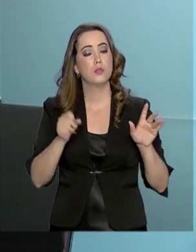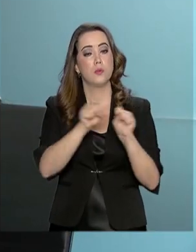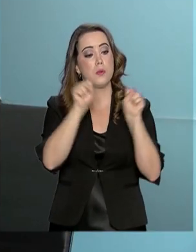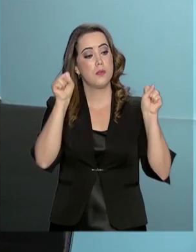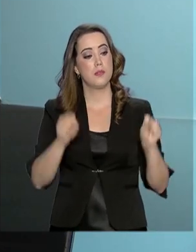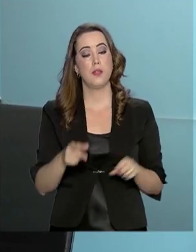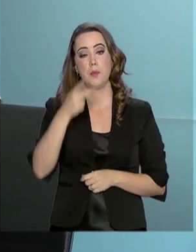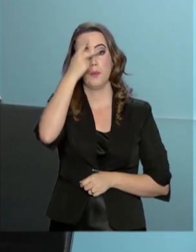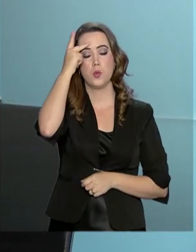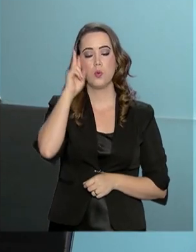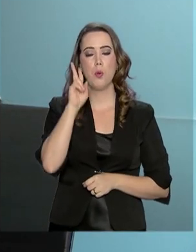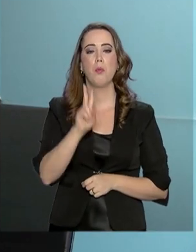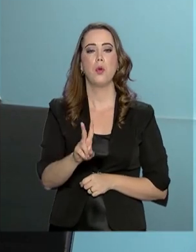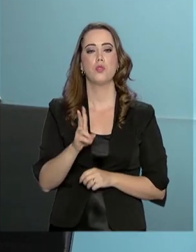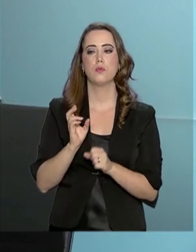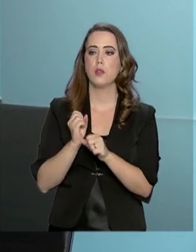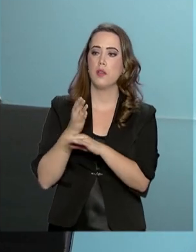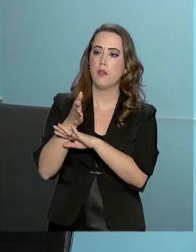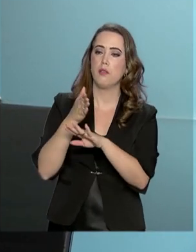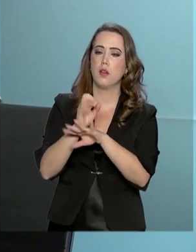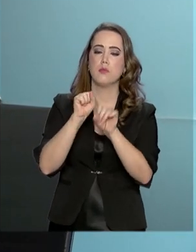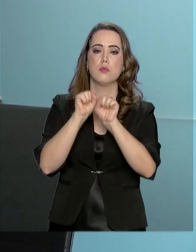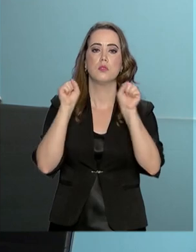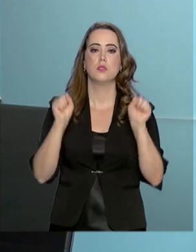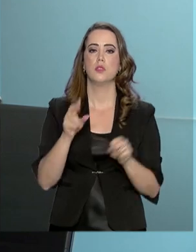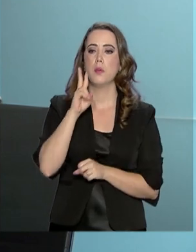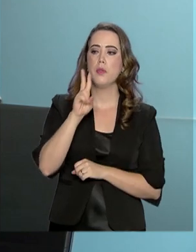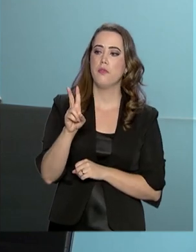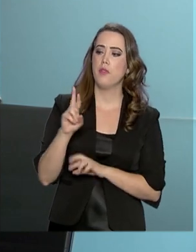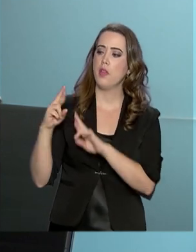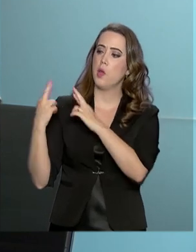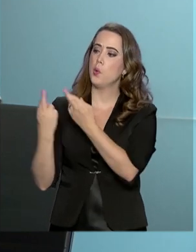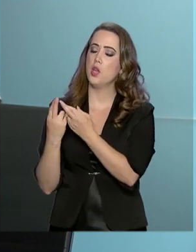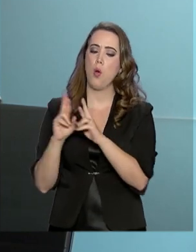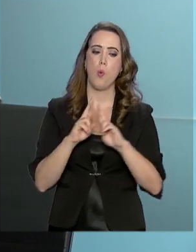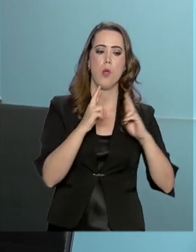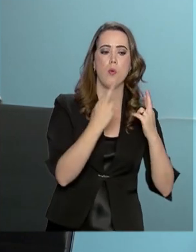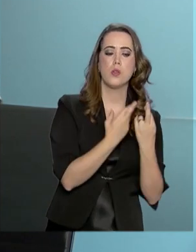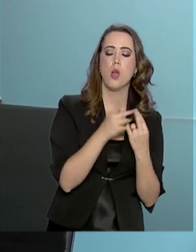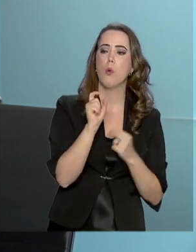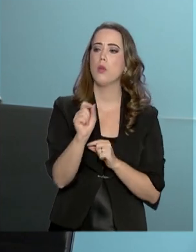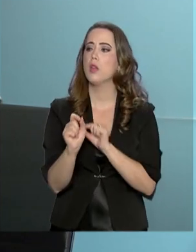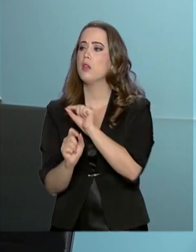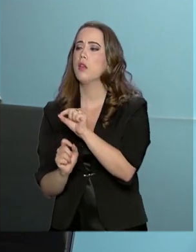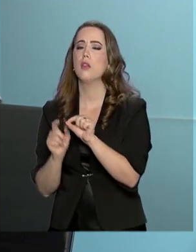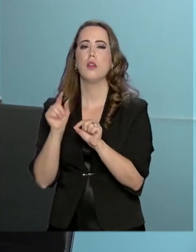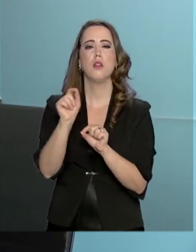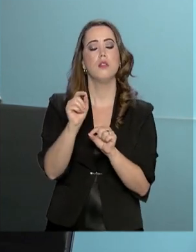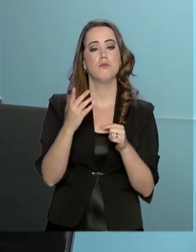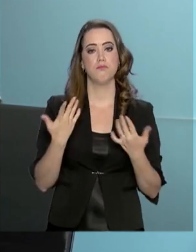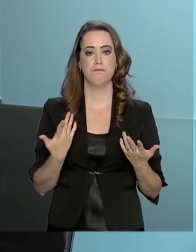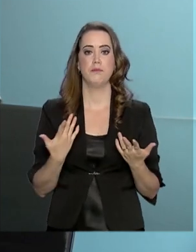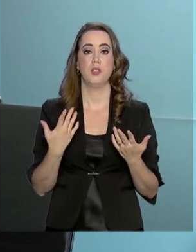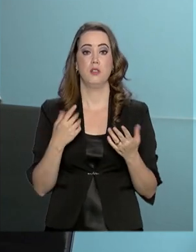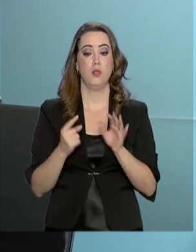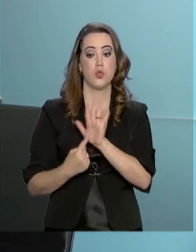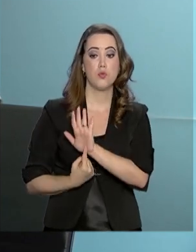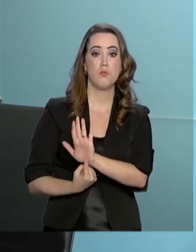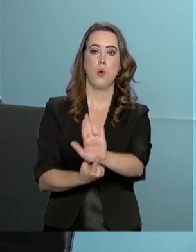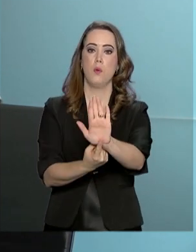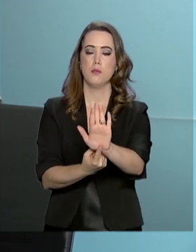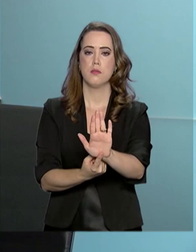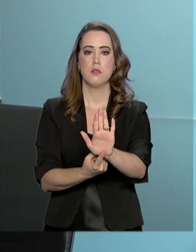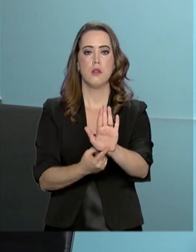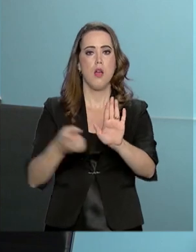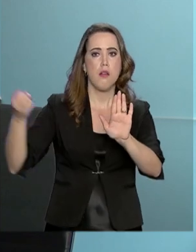cidadão vai poder acessar e verificar quem se reuniu com quem, aonde e com qual objetivo. A gente acha que a gente jogando luz é a grande